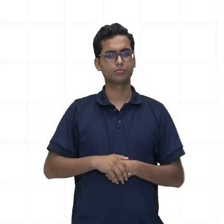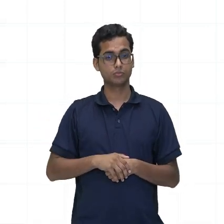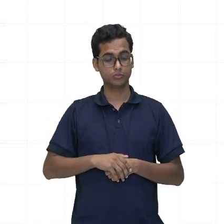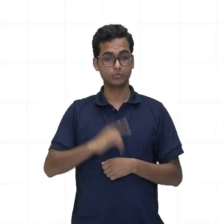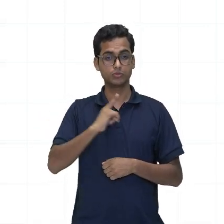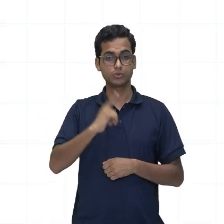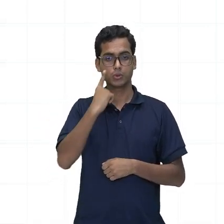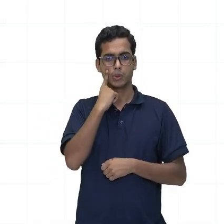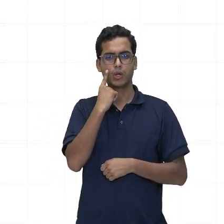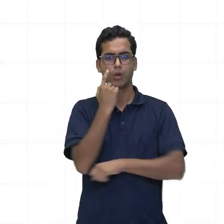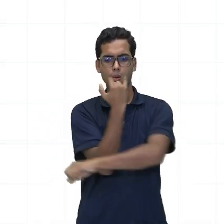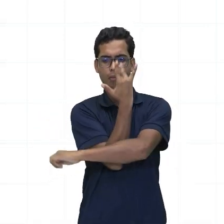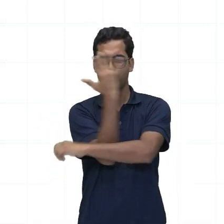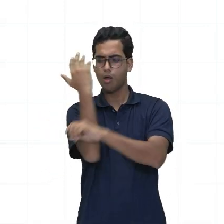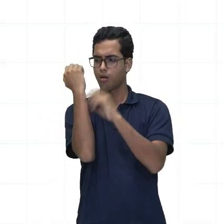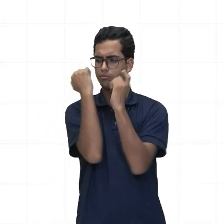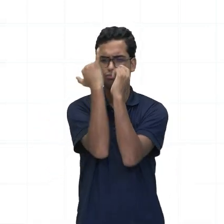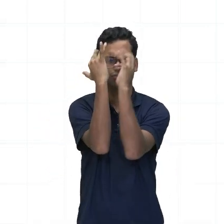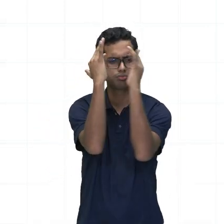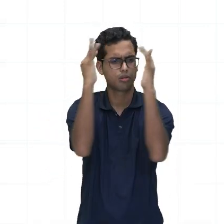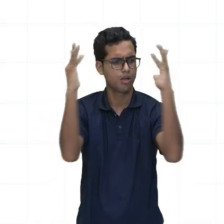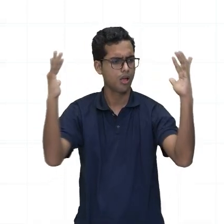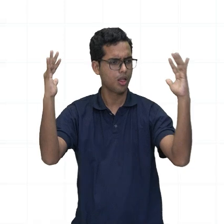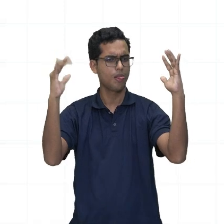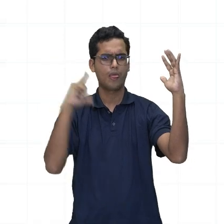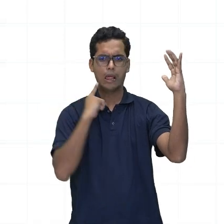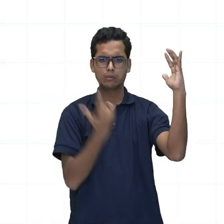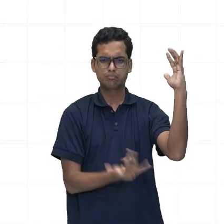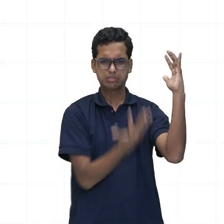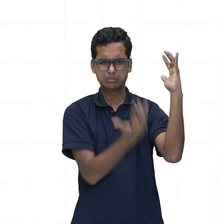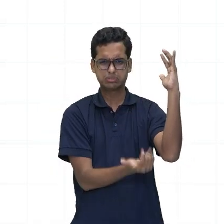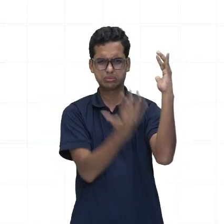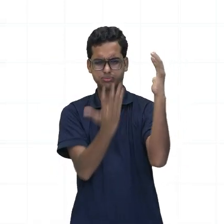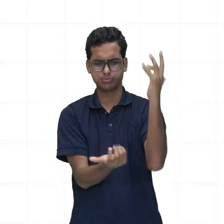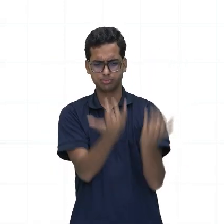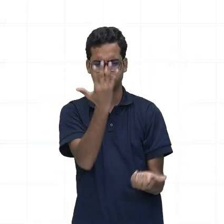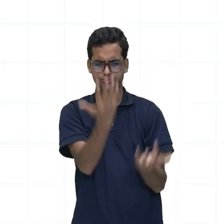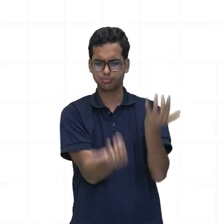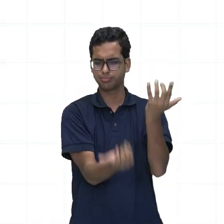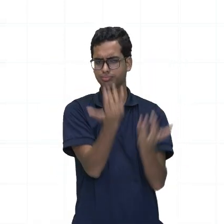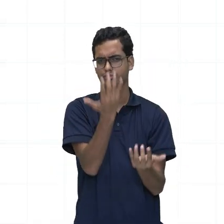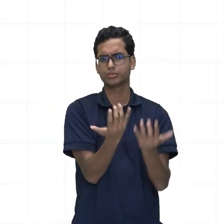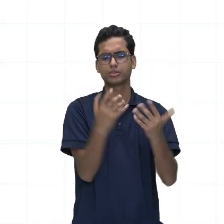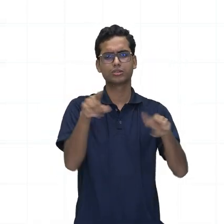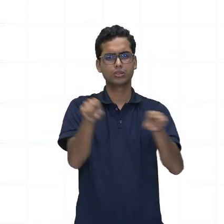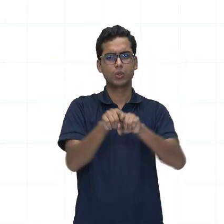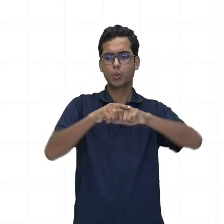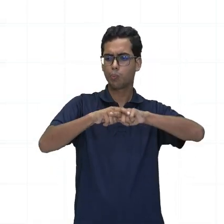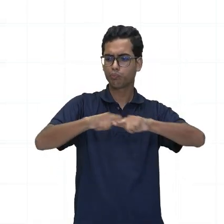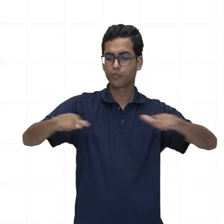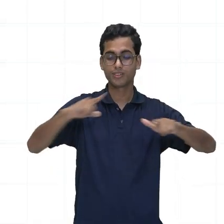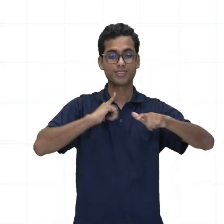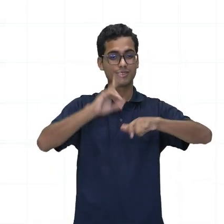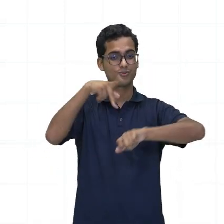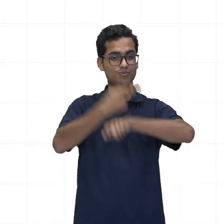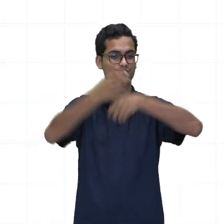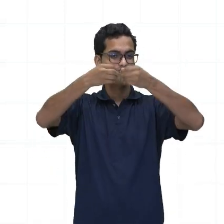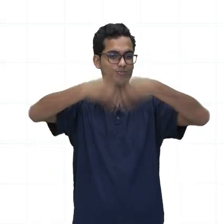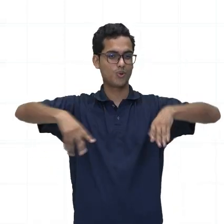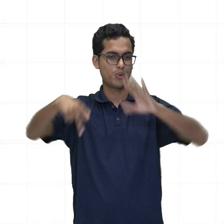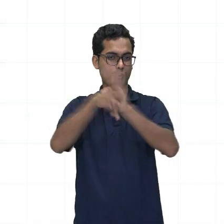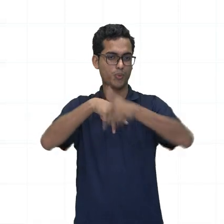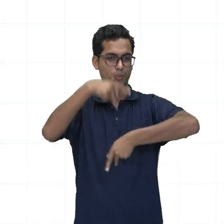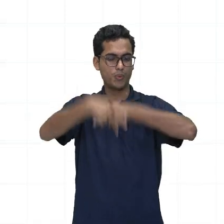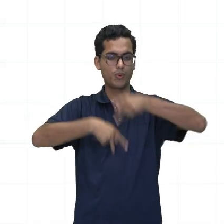de floresta que vai deixar de interligar outras regiões da floresta, né? Causando ali prejuízo para as populações